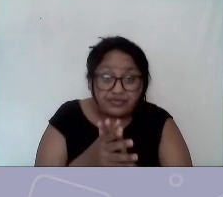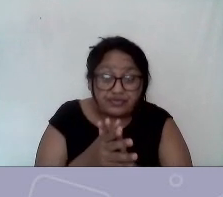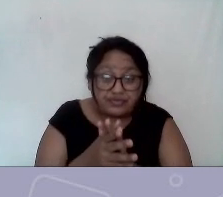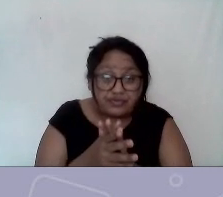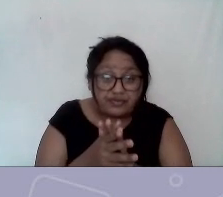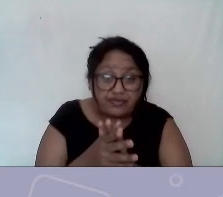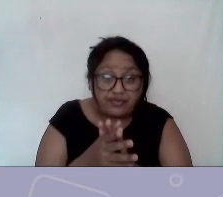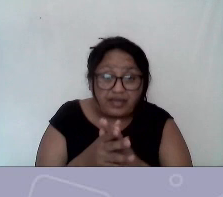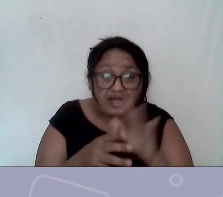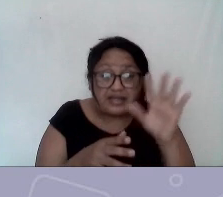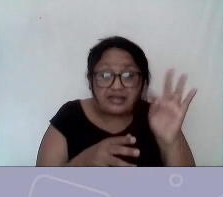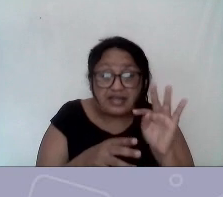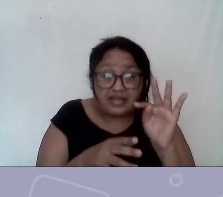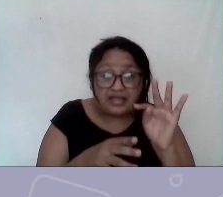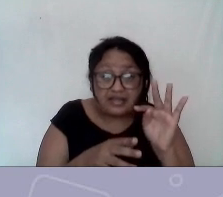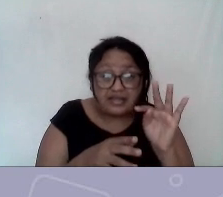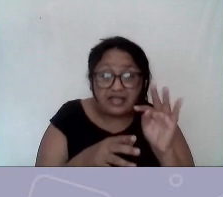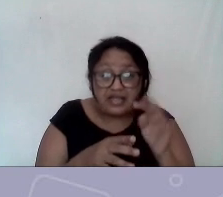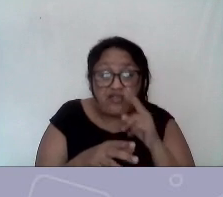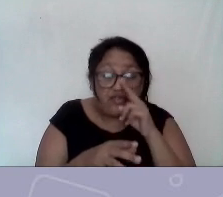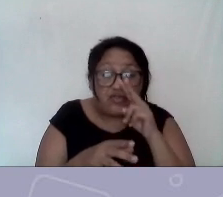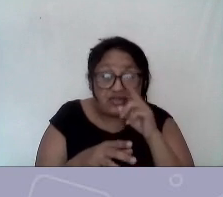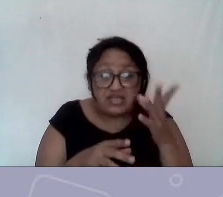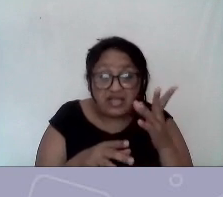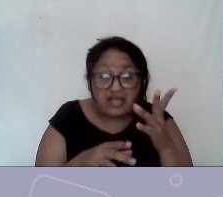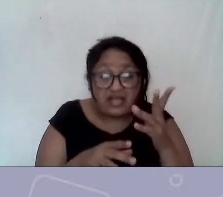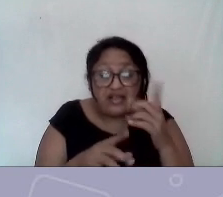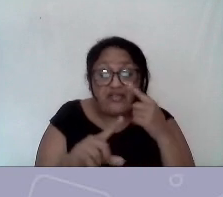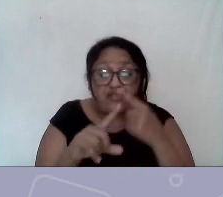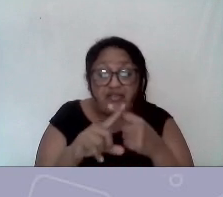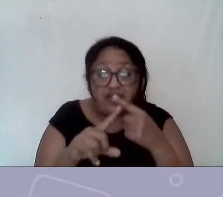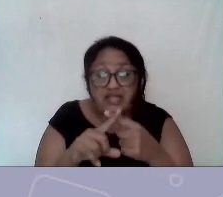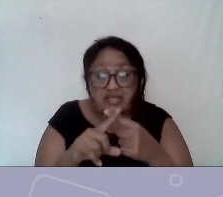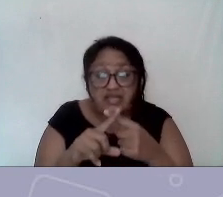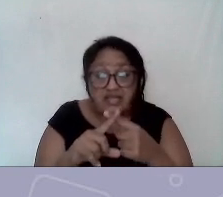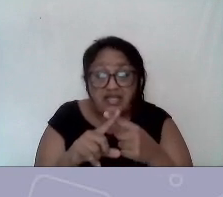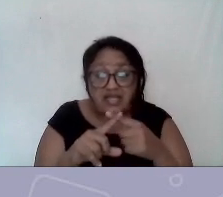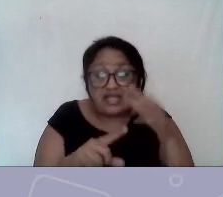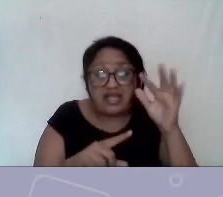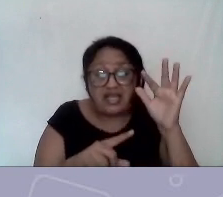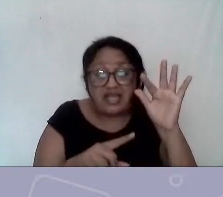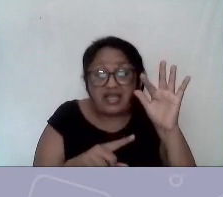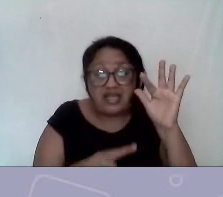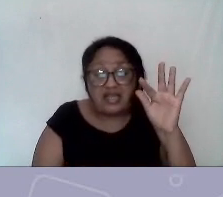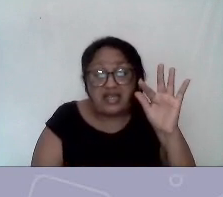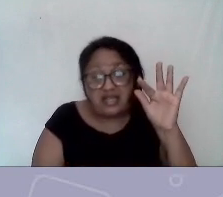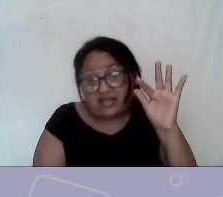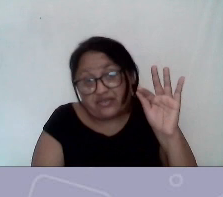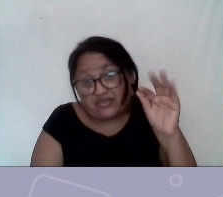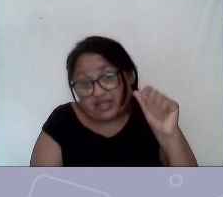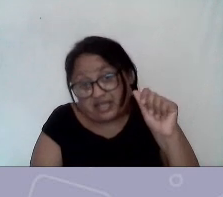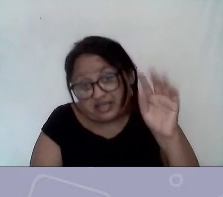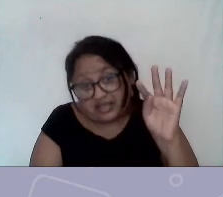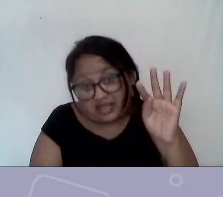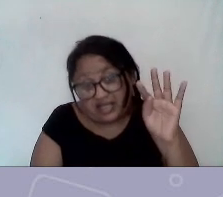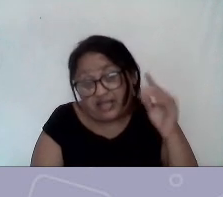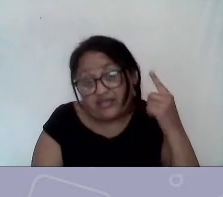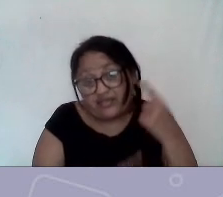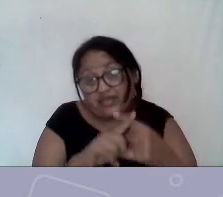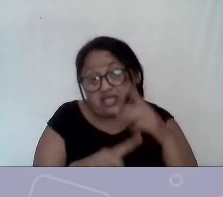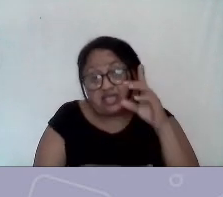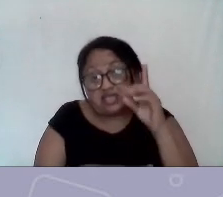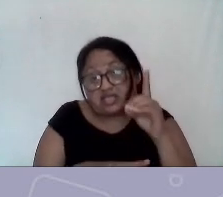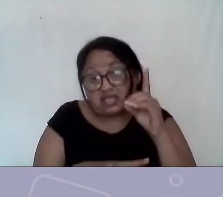o trabalho de uma força é força vezes o deslocamento então seria a força de atrito vezes a distância percorrida